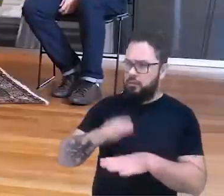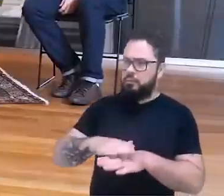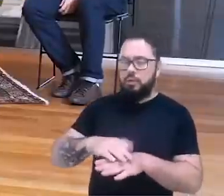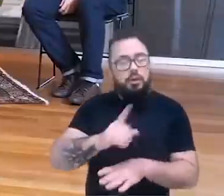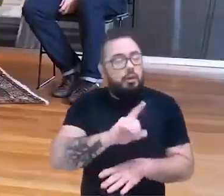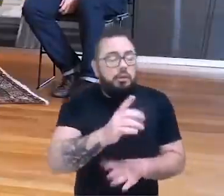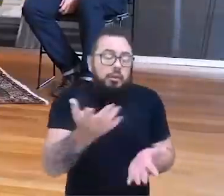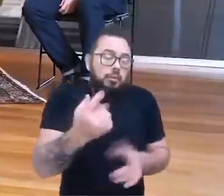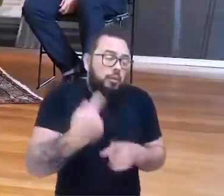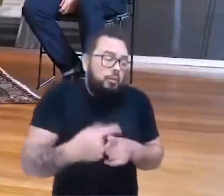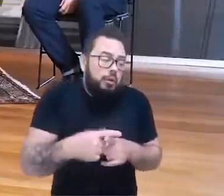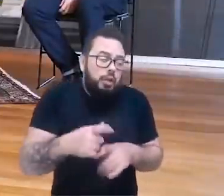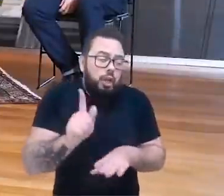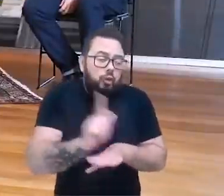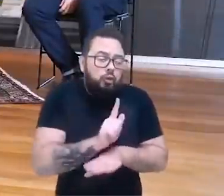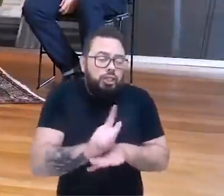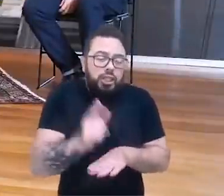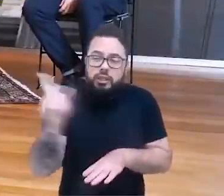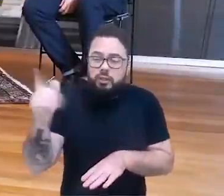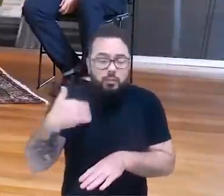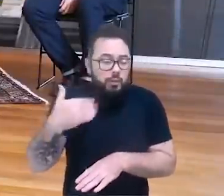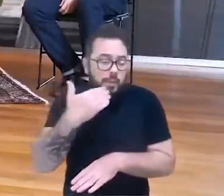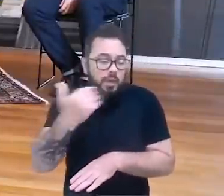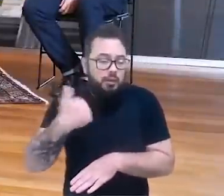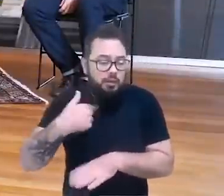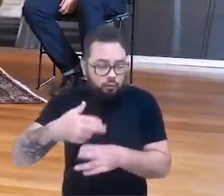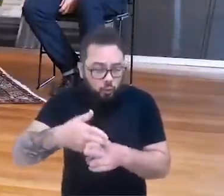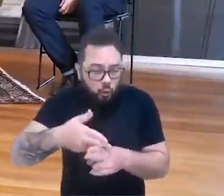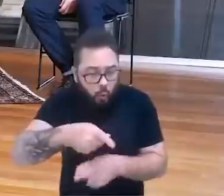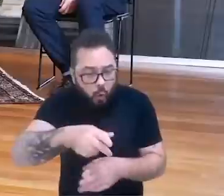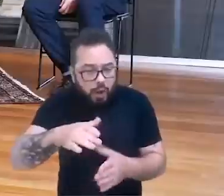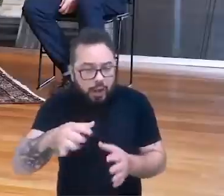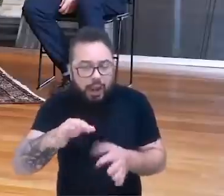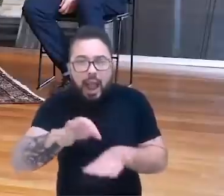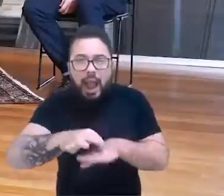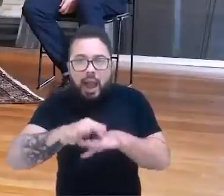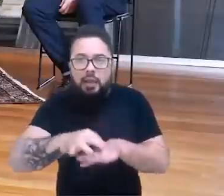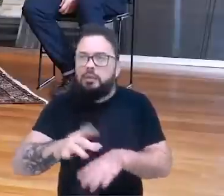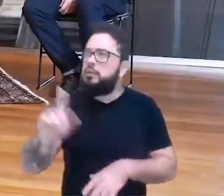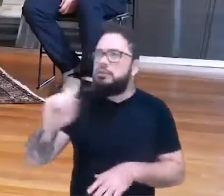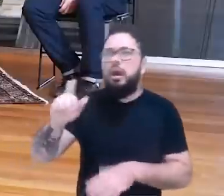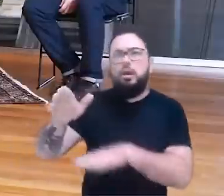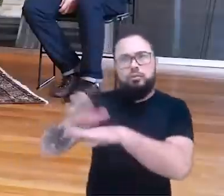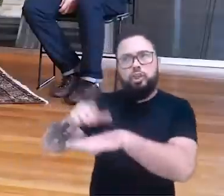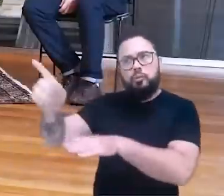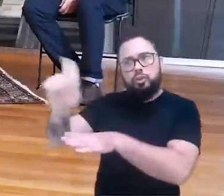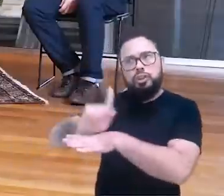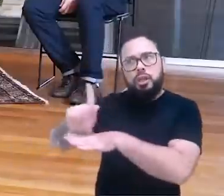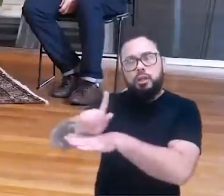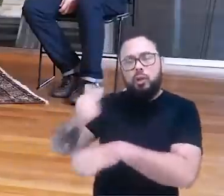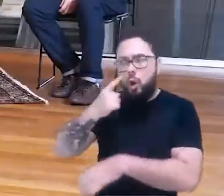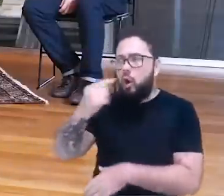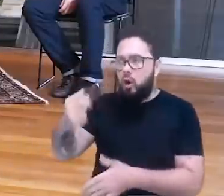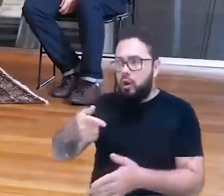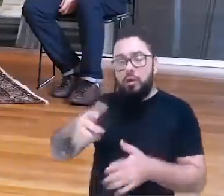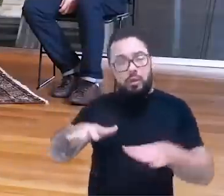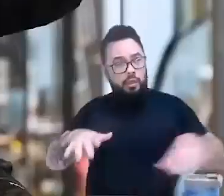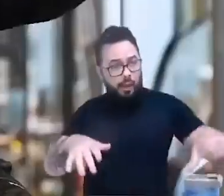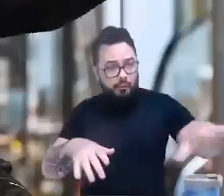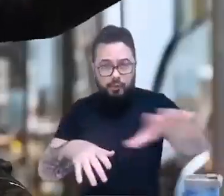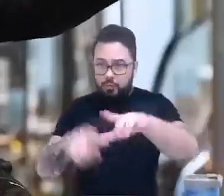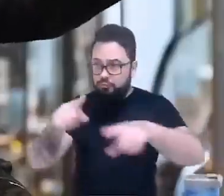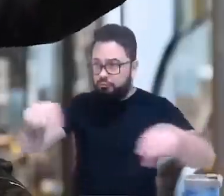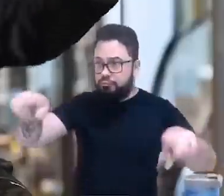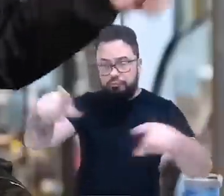aí eu quero não sei o que a gente corta bridal não quero ser que nem eles não mas é que não gerente ele tem um chama gente que eu vou explicar para tá vendo aquele pessoal que gosta